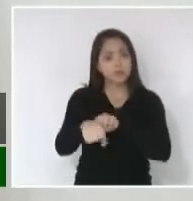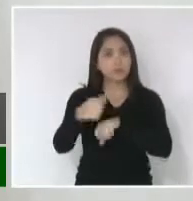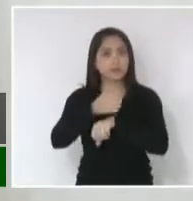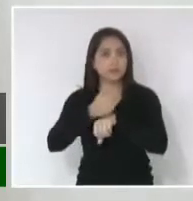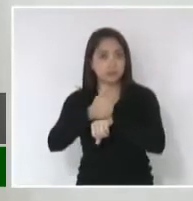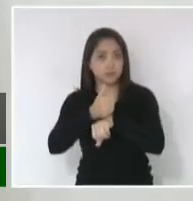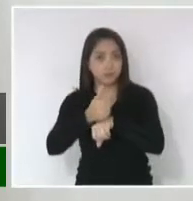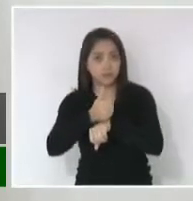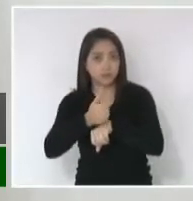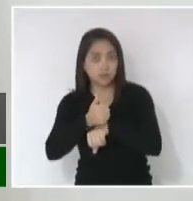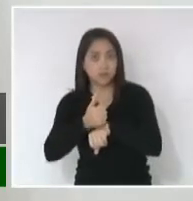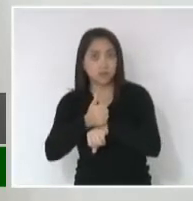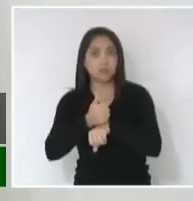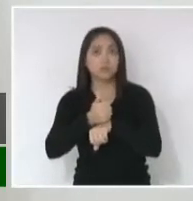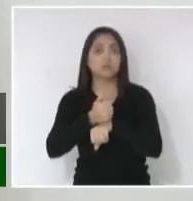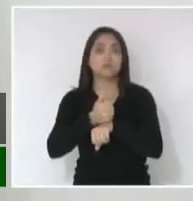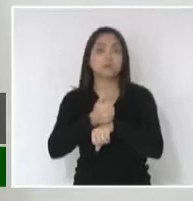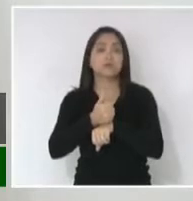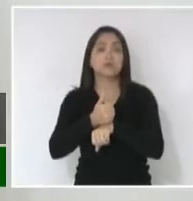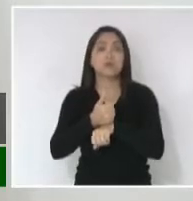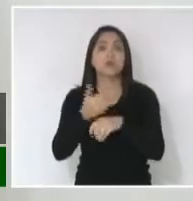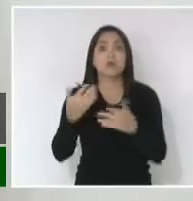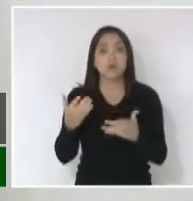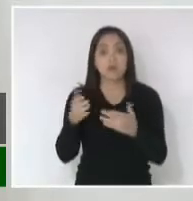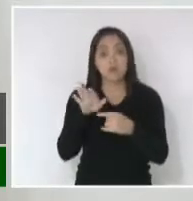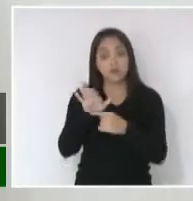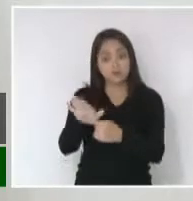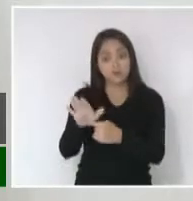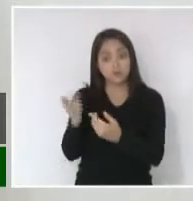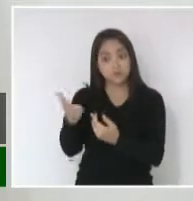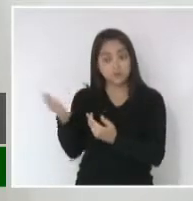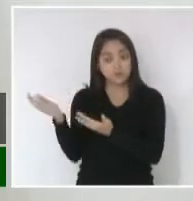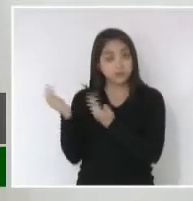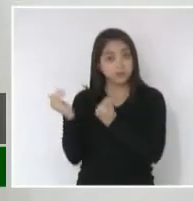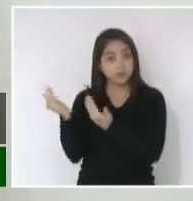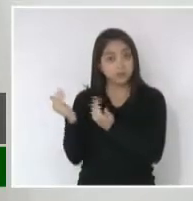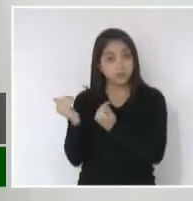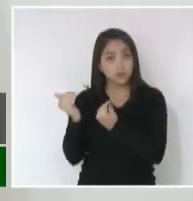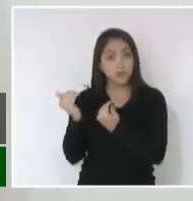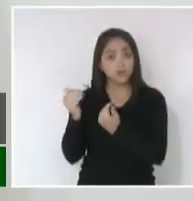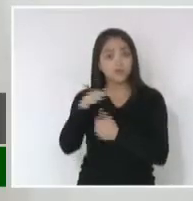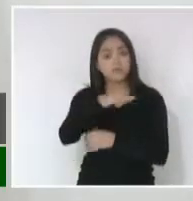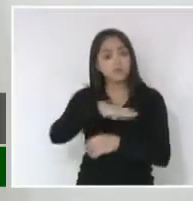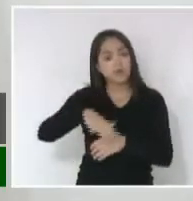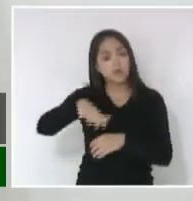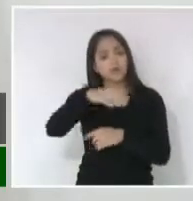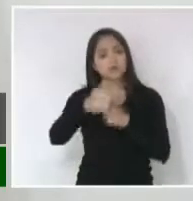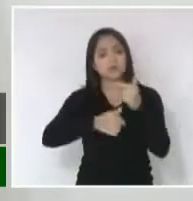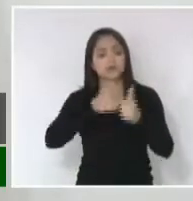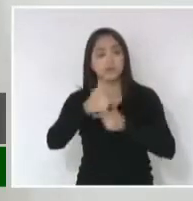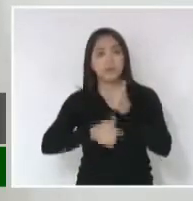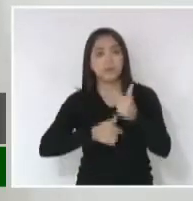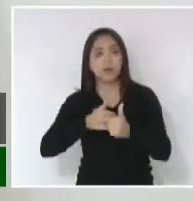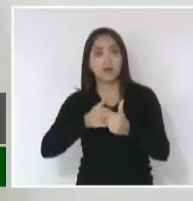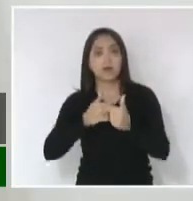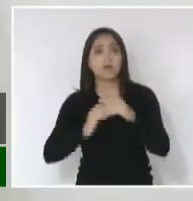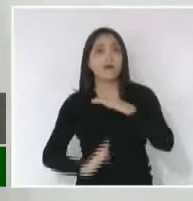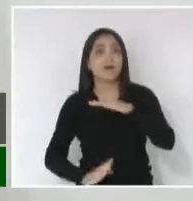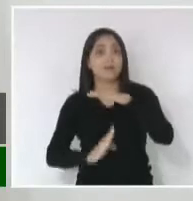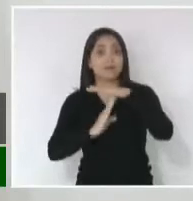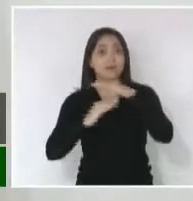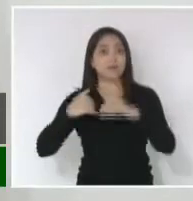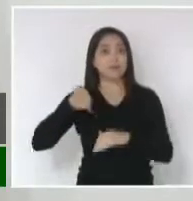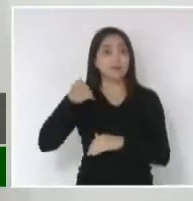A qualificação auxilia os adolescentes na inserção do mundo do trabalho, até completar os 18